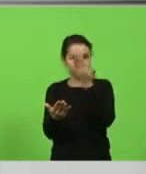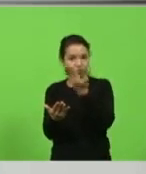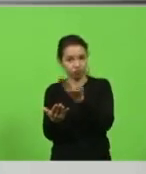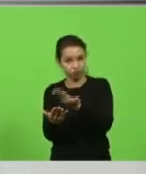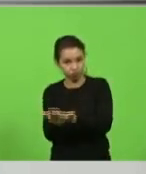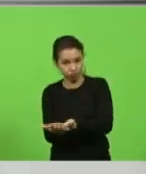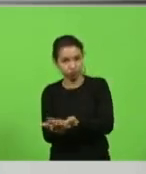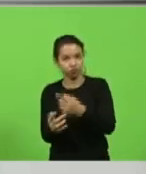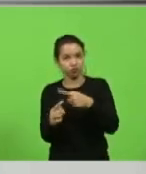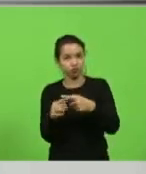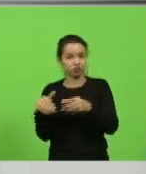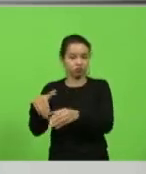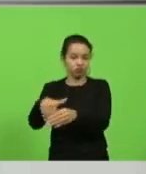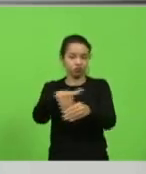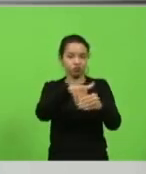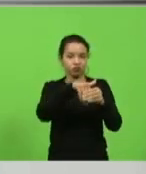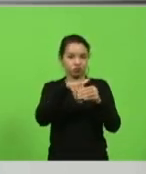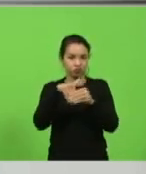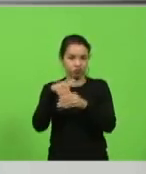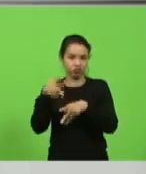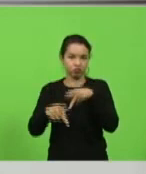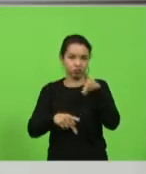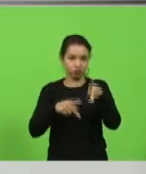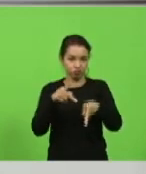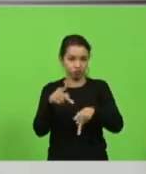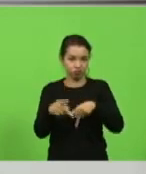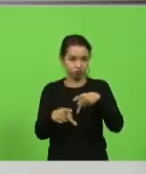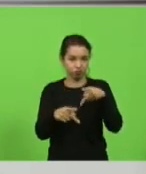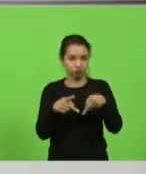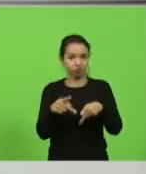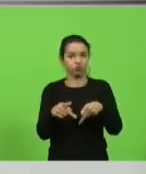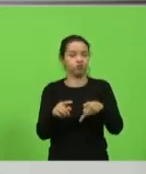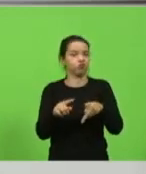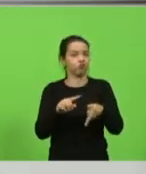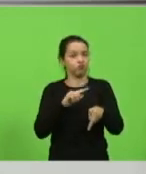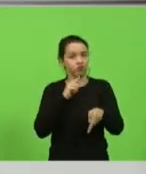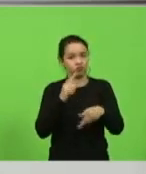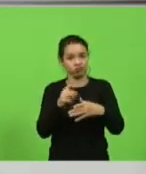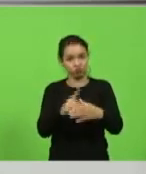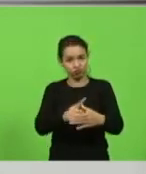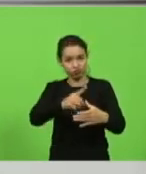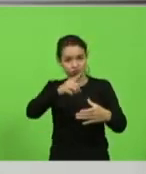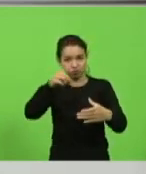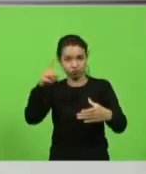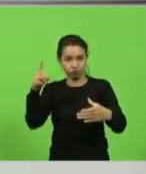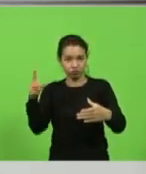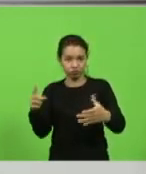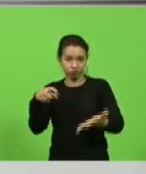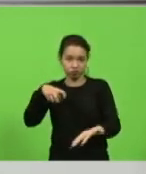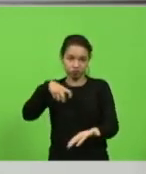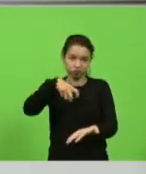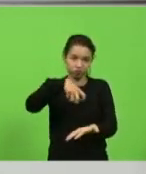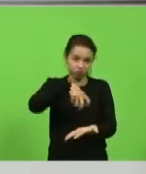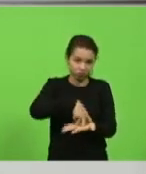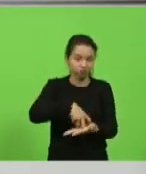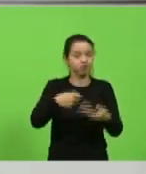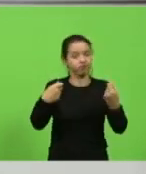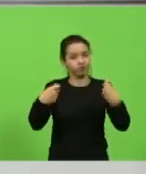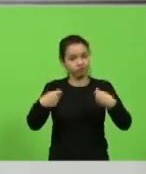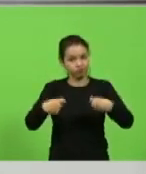tornando inafastável sua condenação pelo uso nocivo do poder que lhe fora